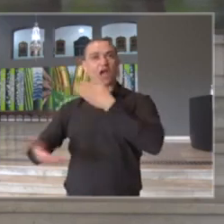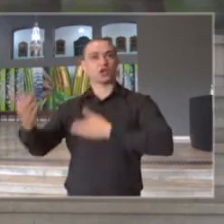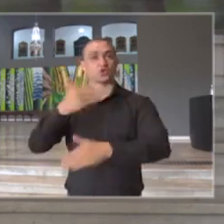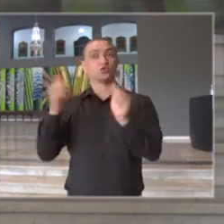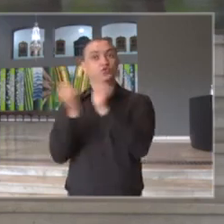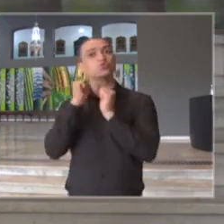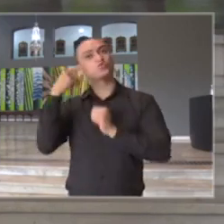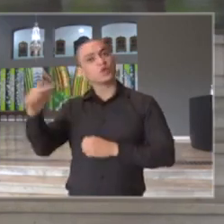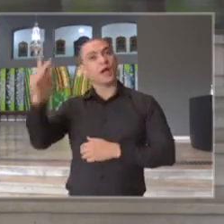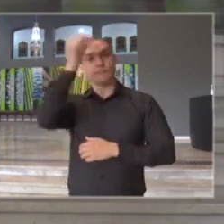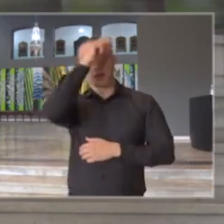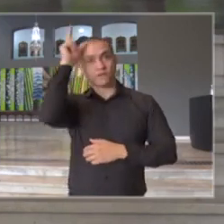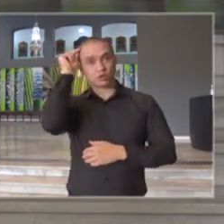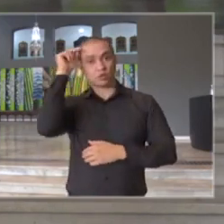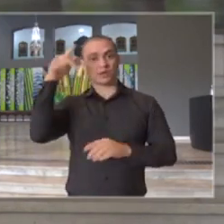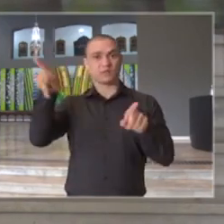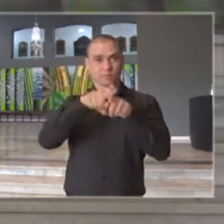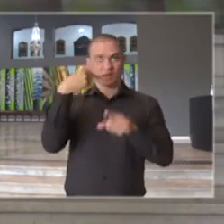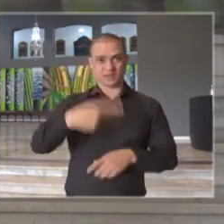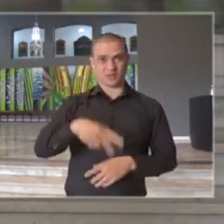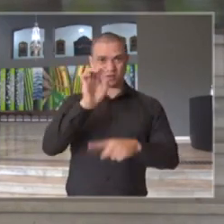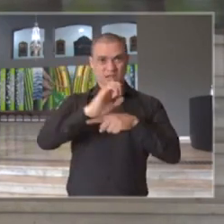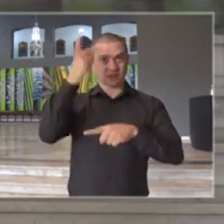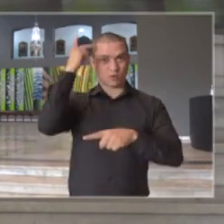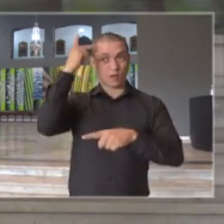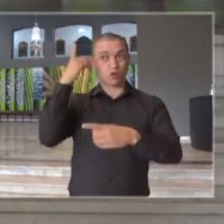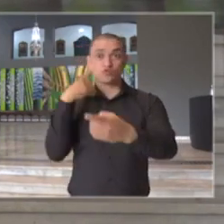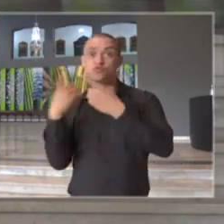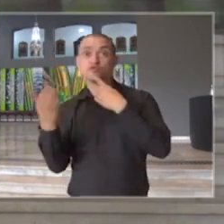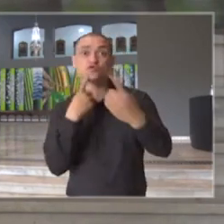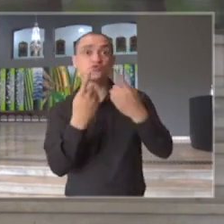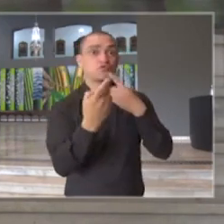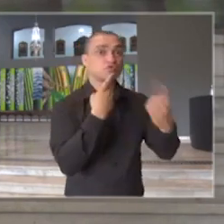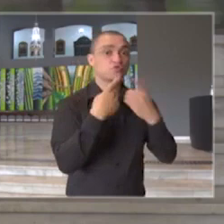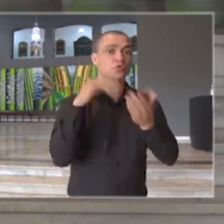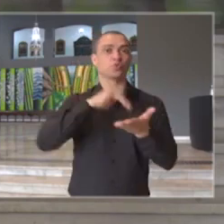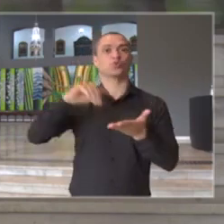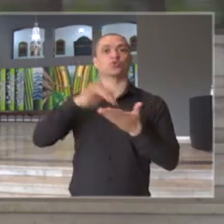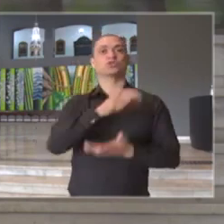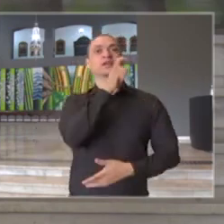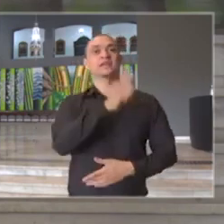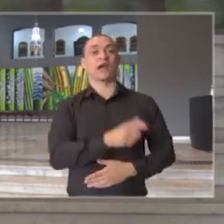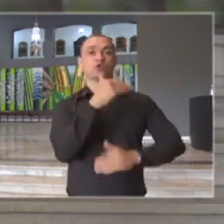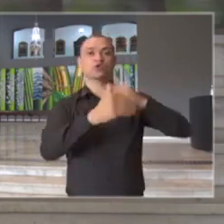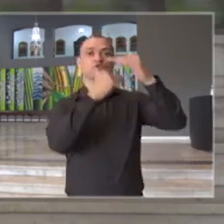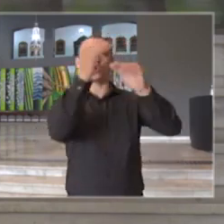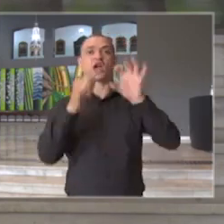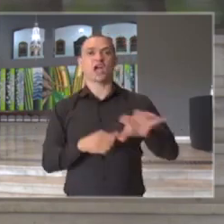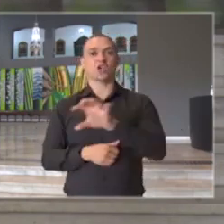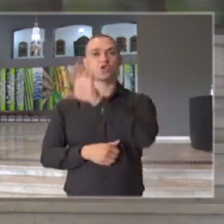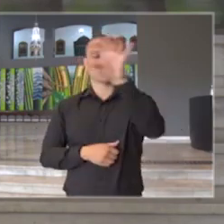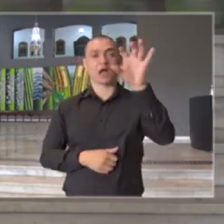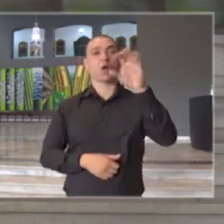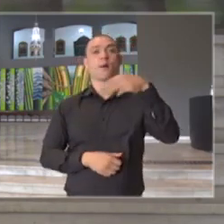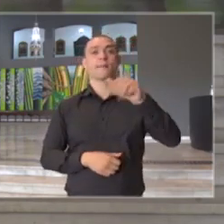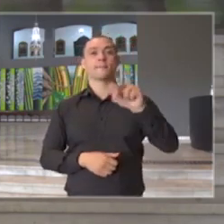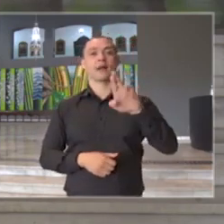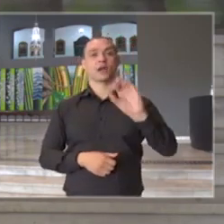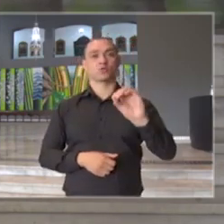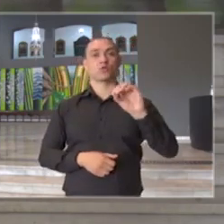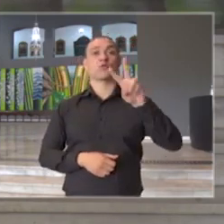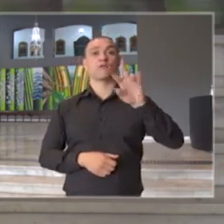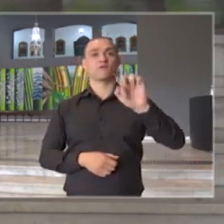prefeituras do estado de São Paulo, com o diálogo construído pelo secretário de Desenvolvimento Regional, Marco Vignoli,